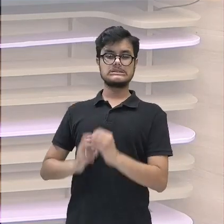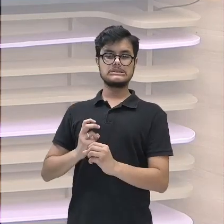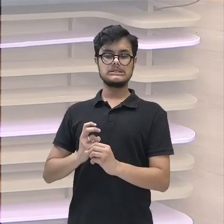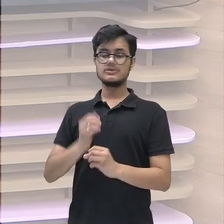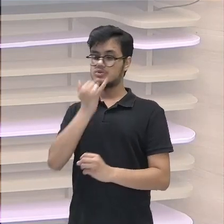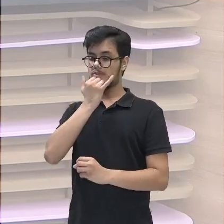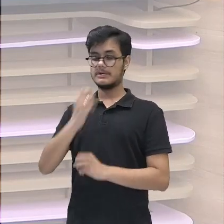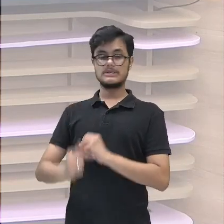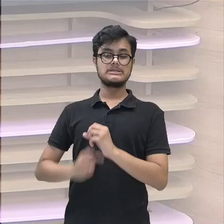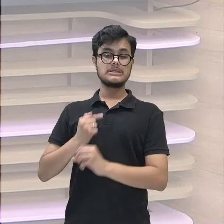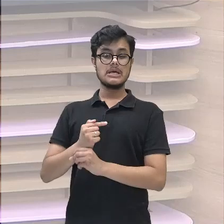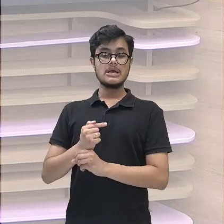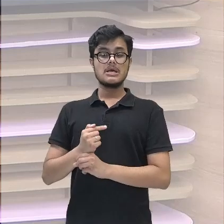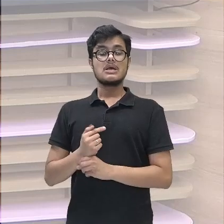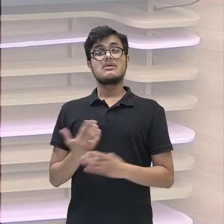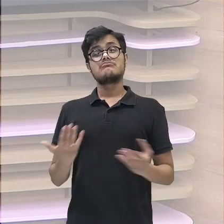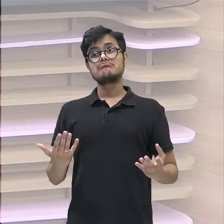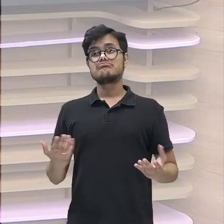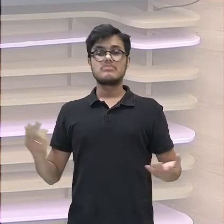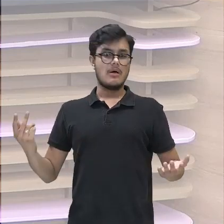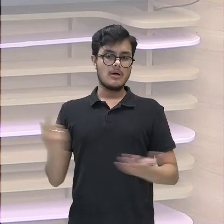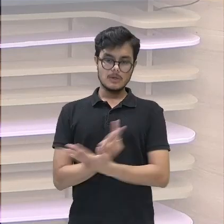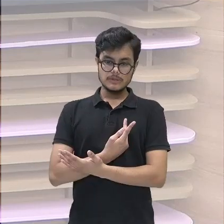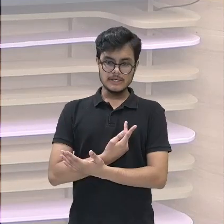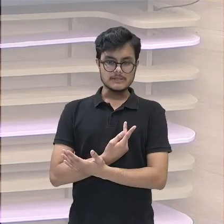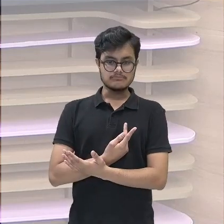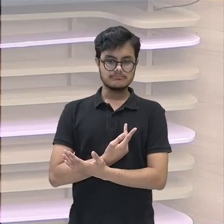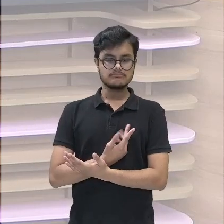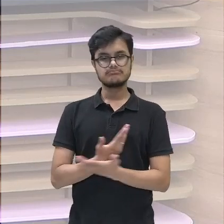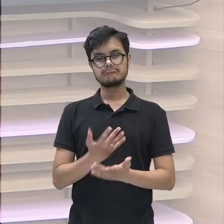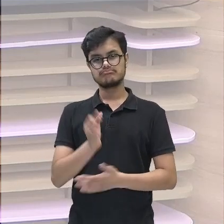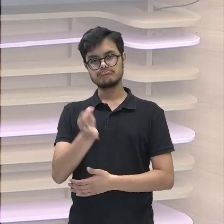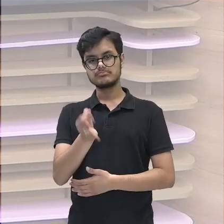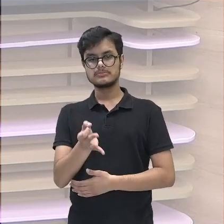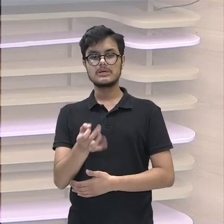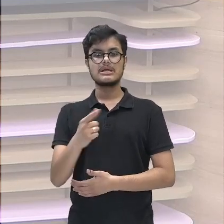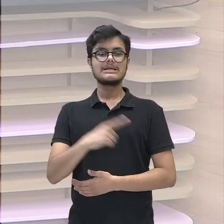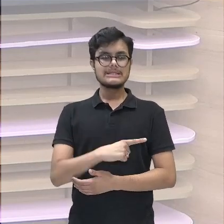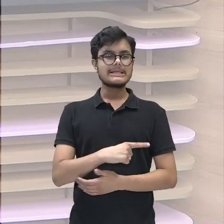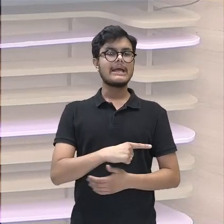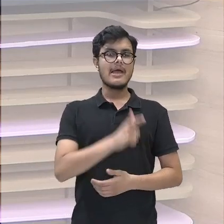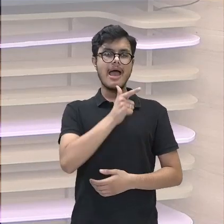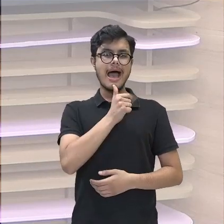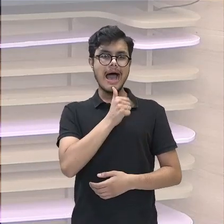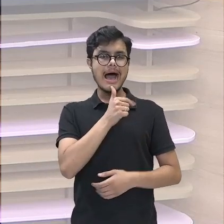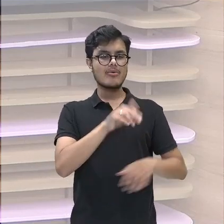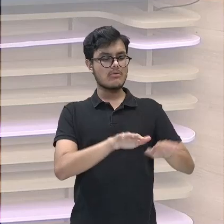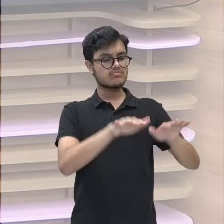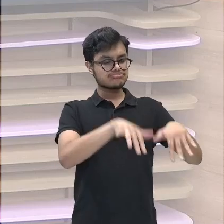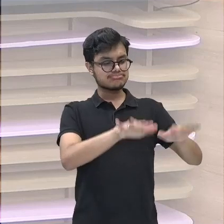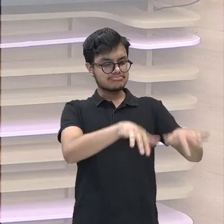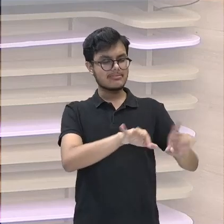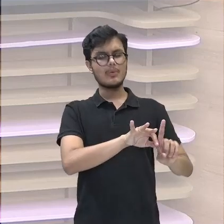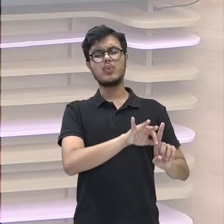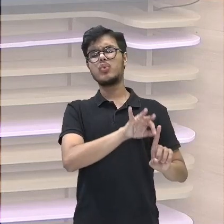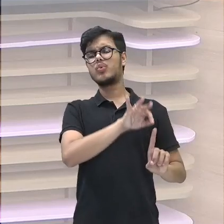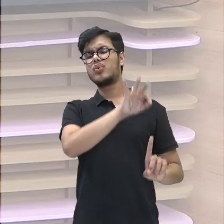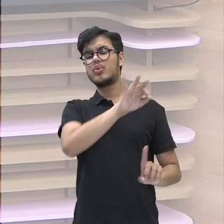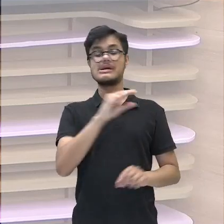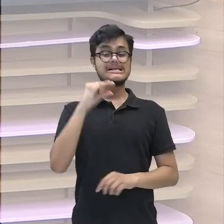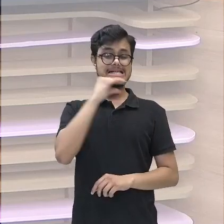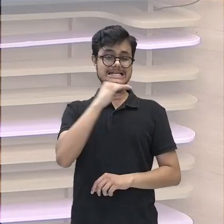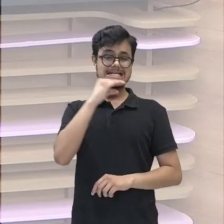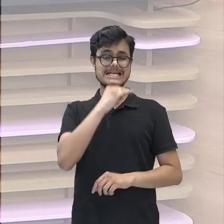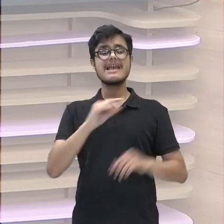7 anos, desculpa, tá? E ele é um fenômeno aí que vai provocar alterações